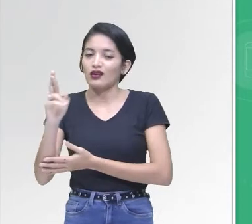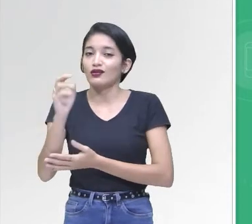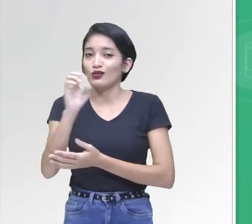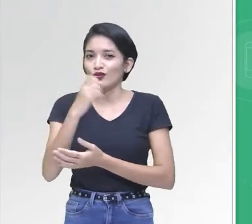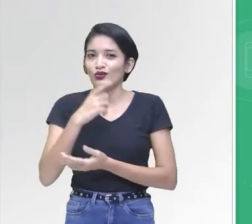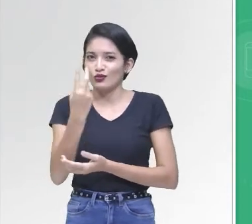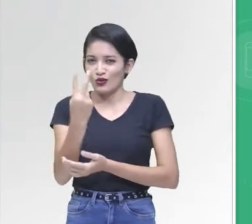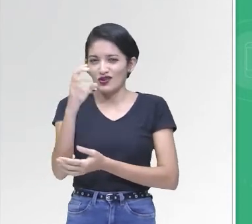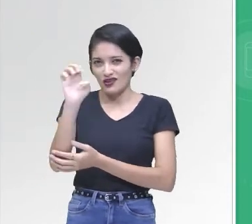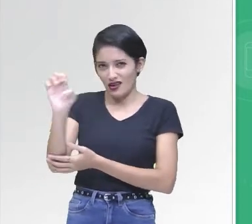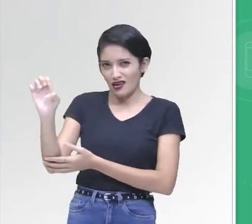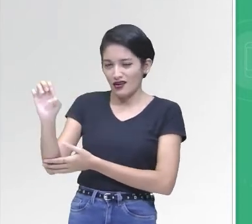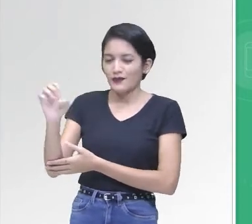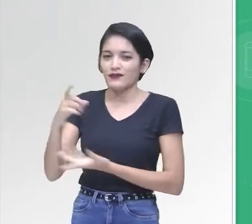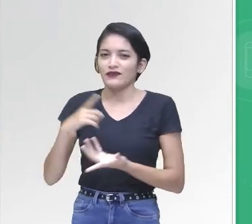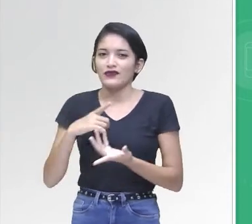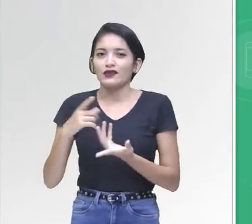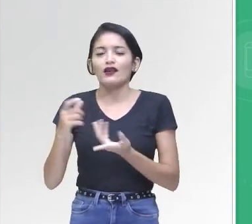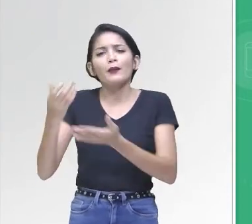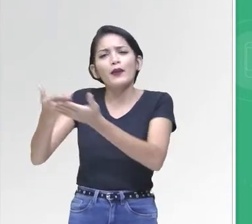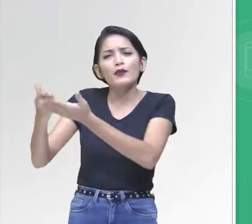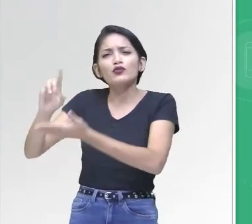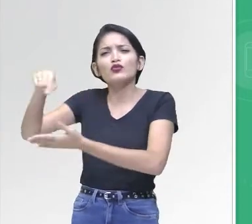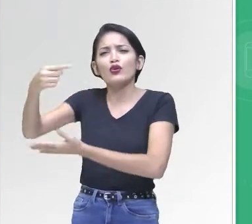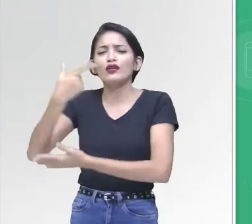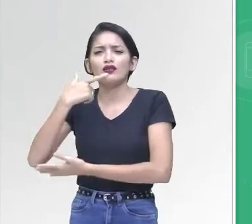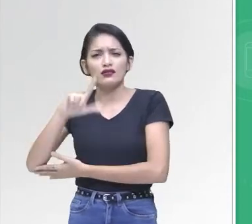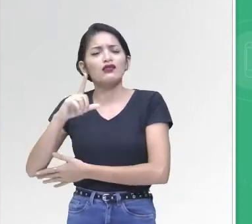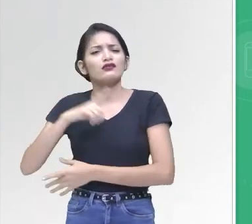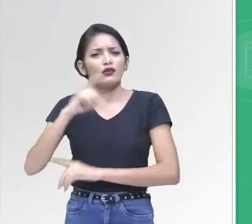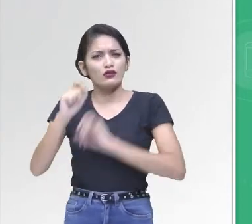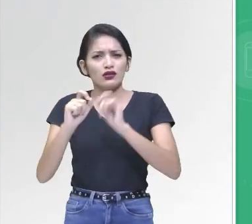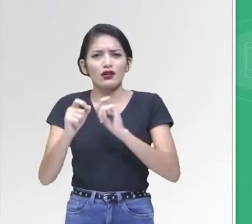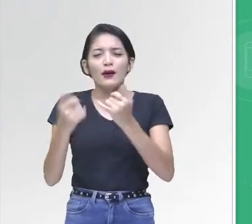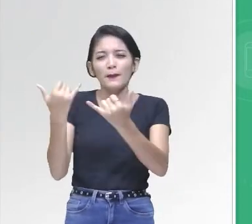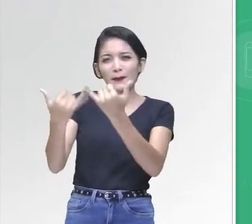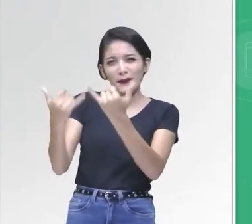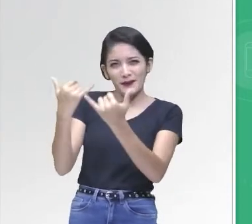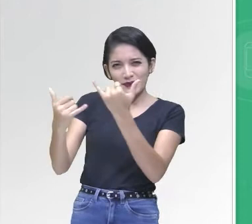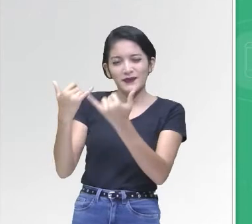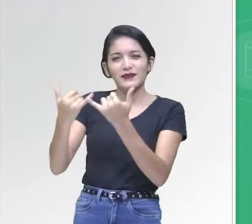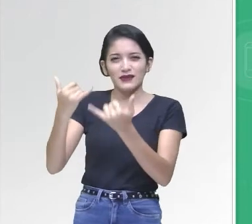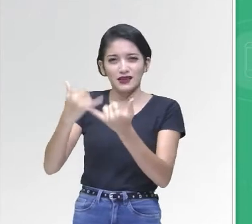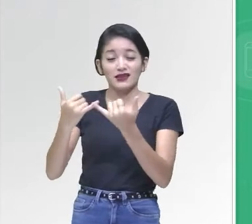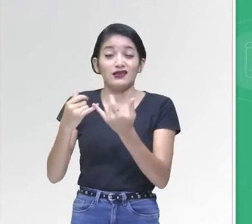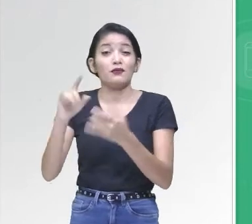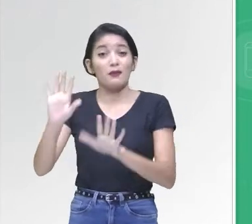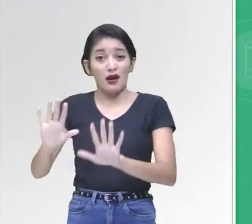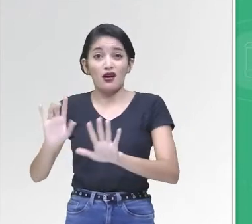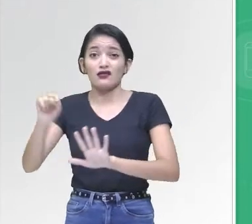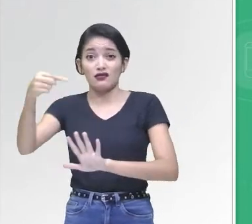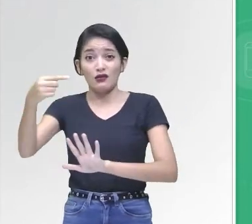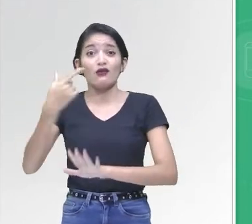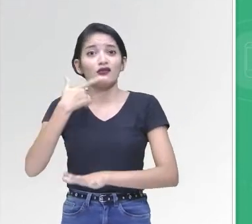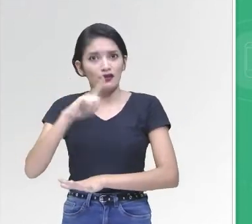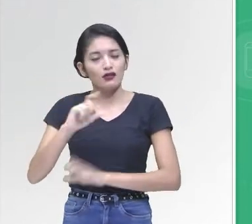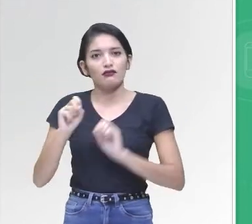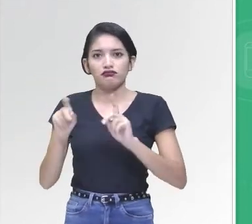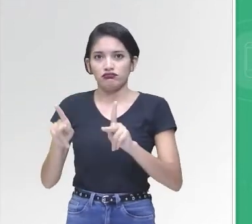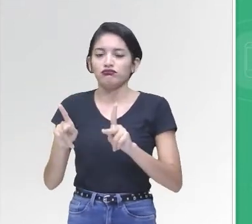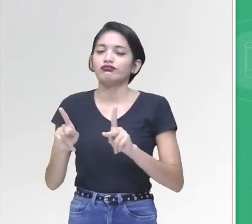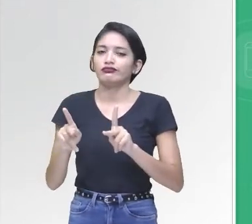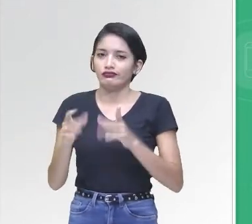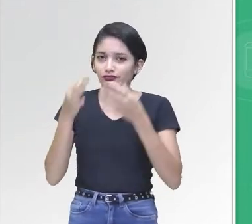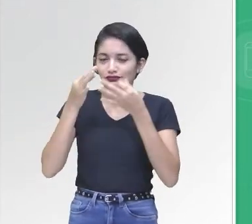nós estamos estudando aqui uma outra língua. Por mais que tenha, seja parecida, mas é uma outra língua, ok, pessoal?